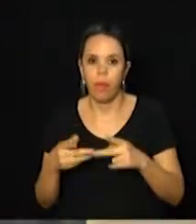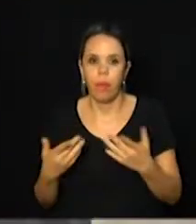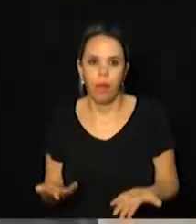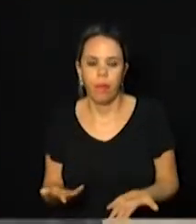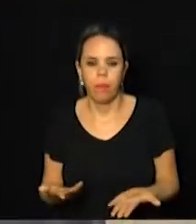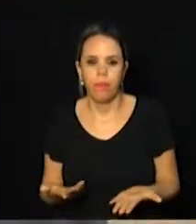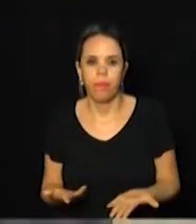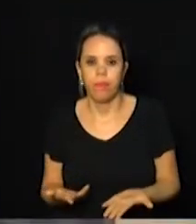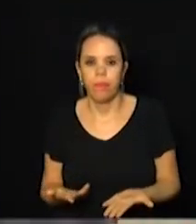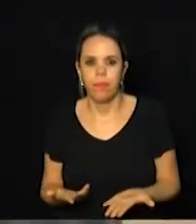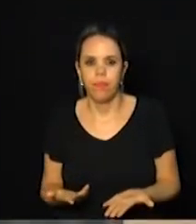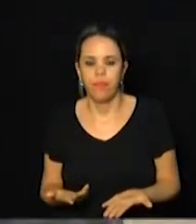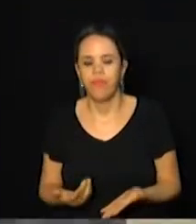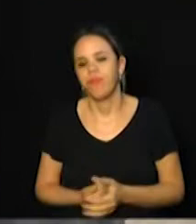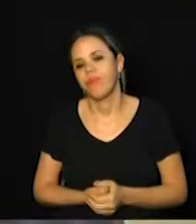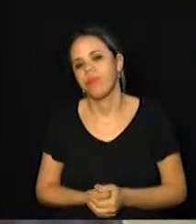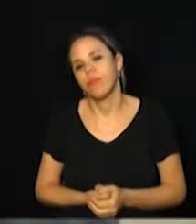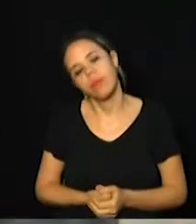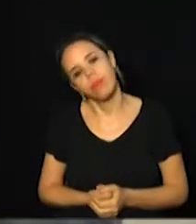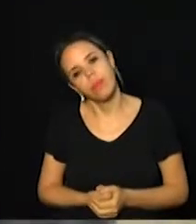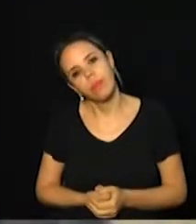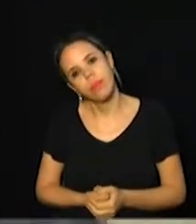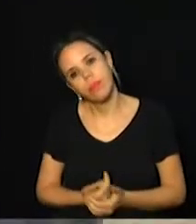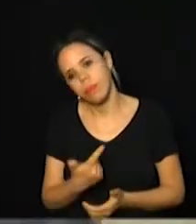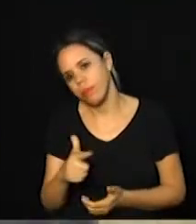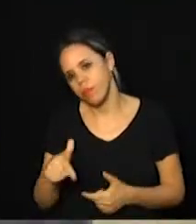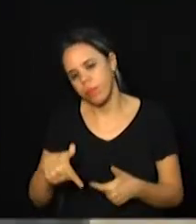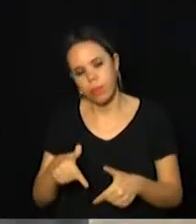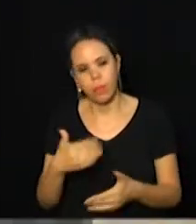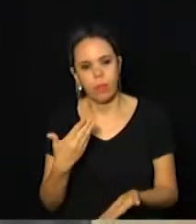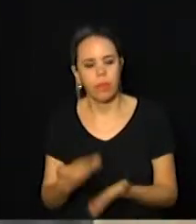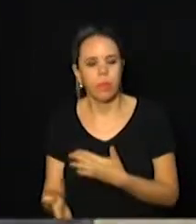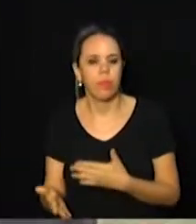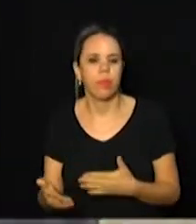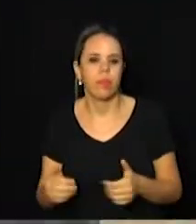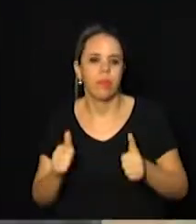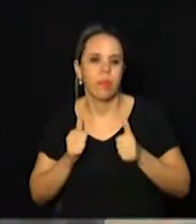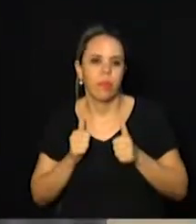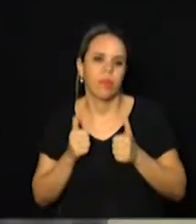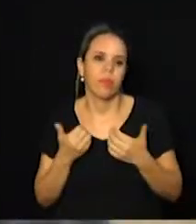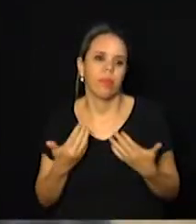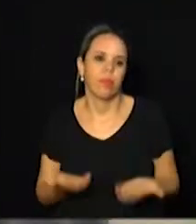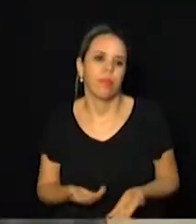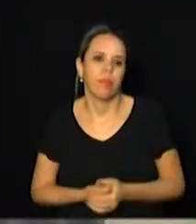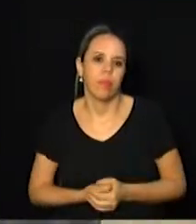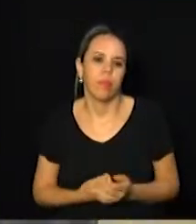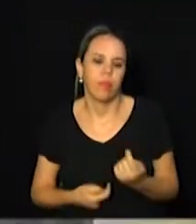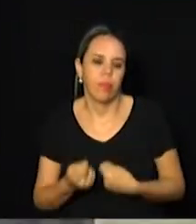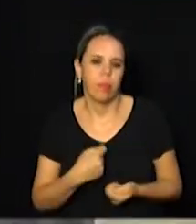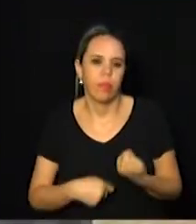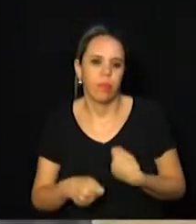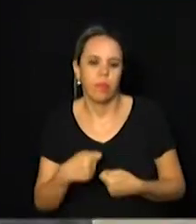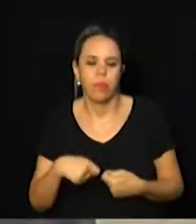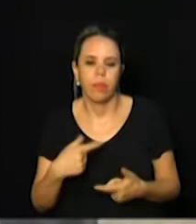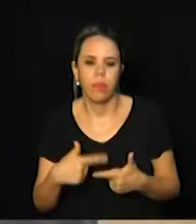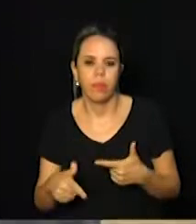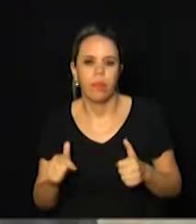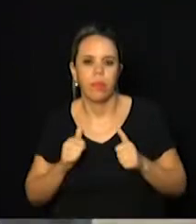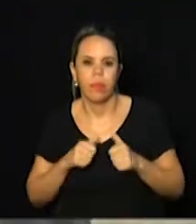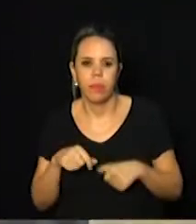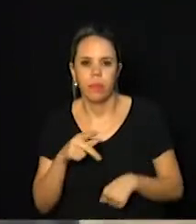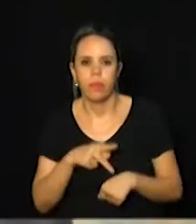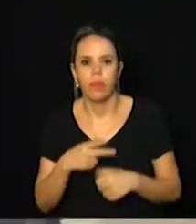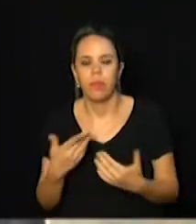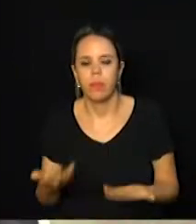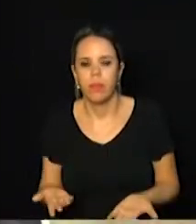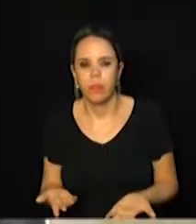de pessoas que serão ficaram sem emprego a Mercer da economia da situação dos empregos